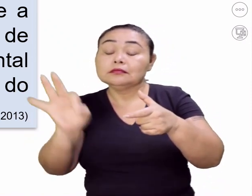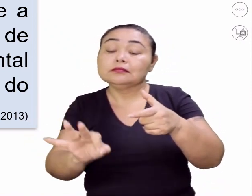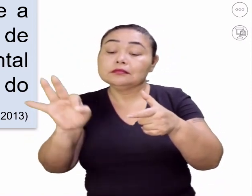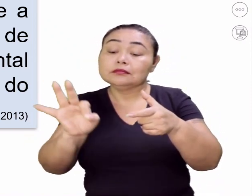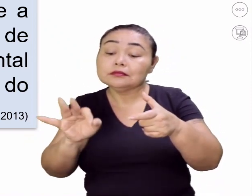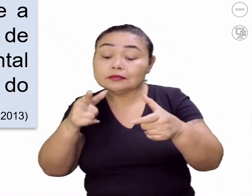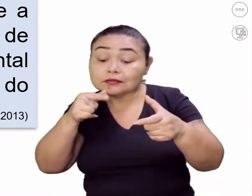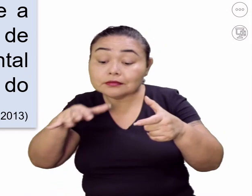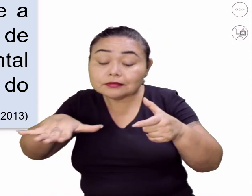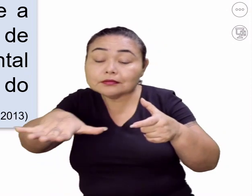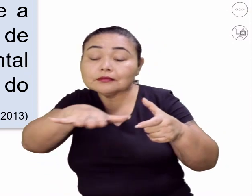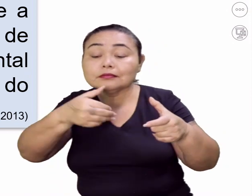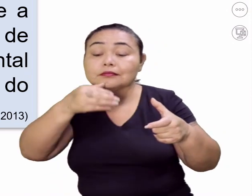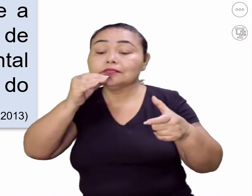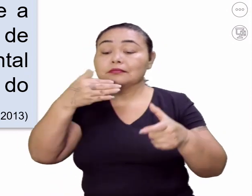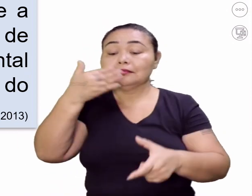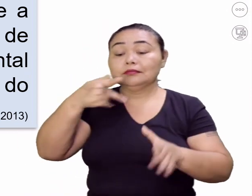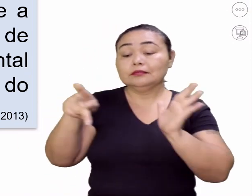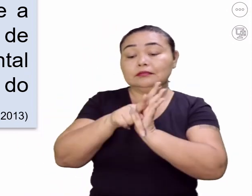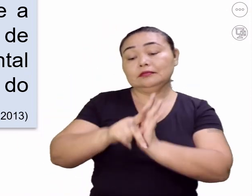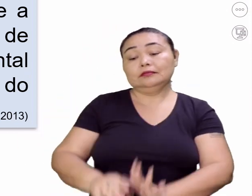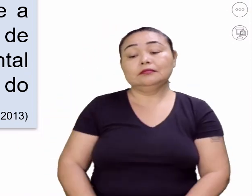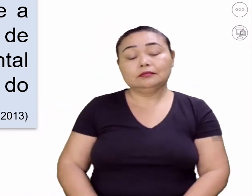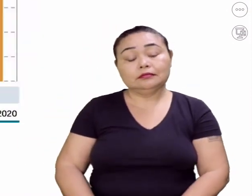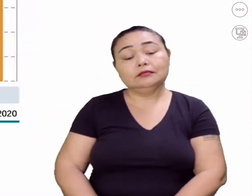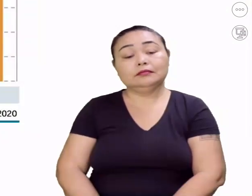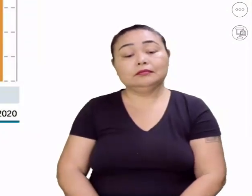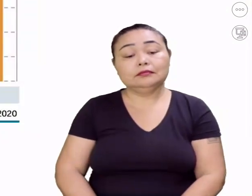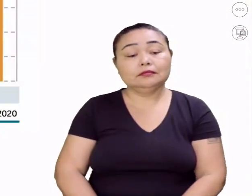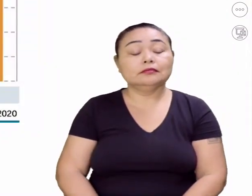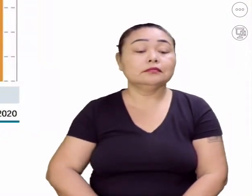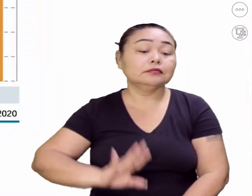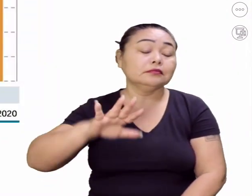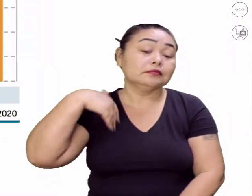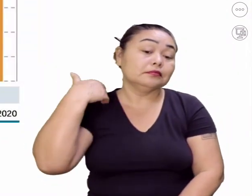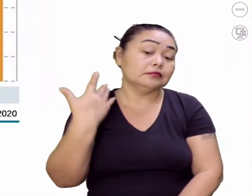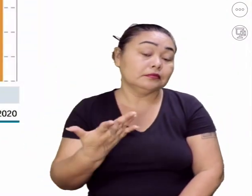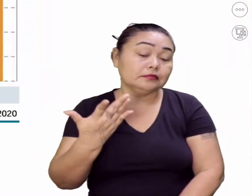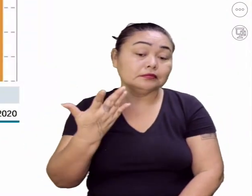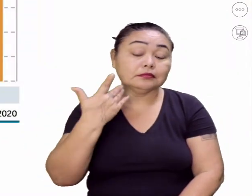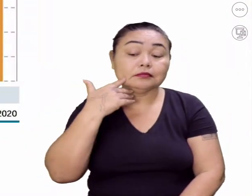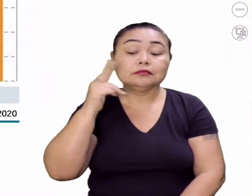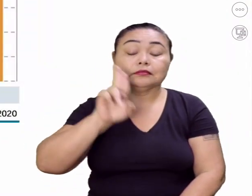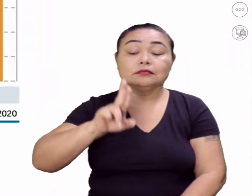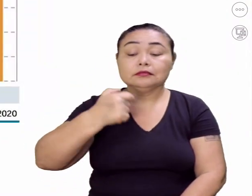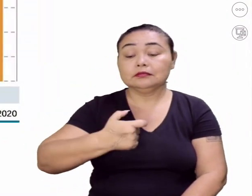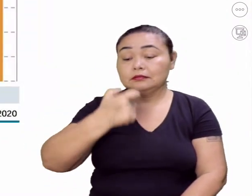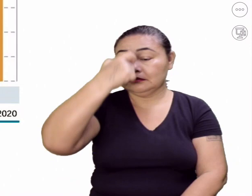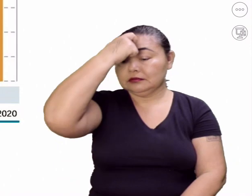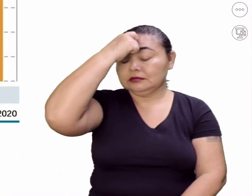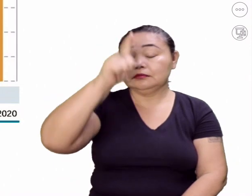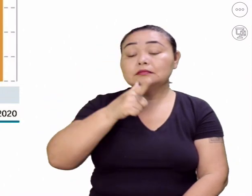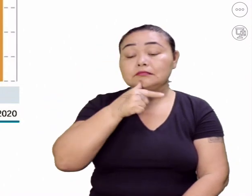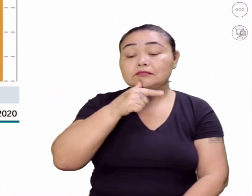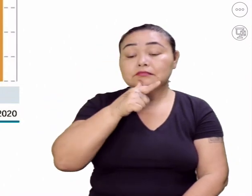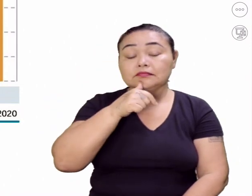68% da água doce do Brasil. Beleza. Então, gente, consumo consciente,